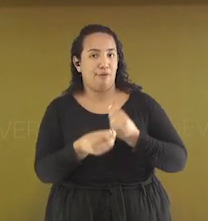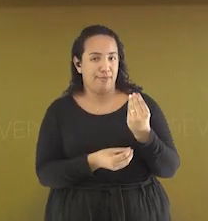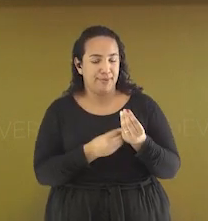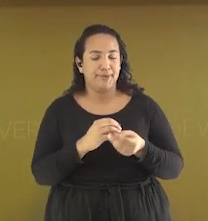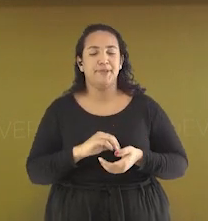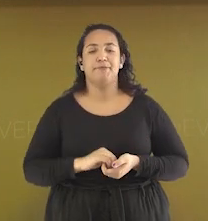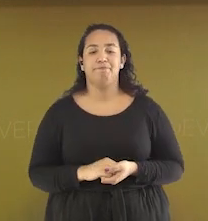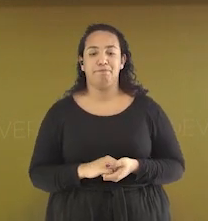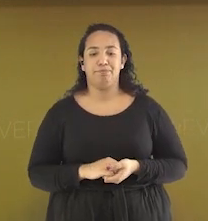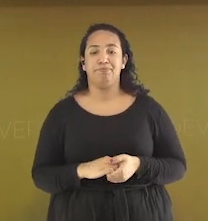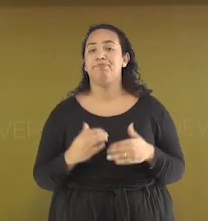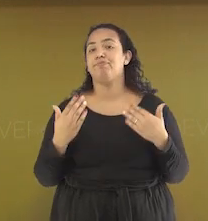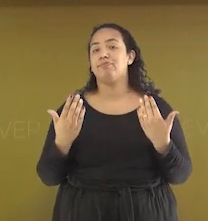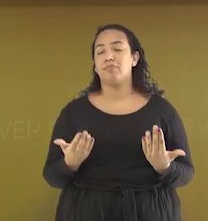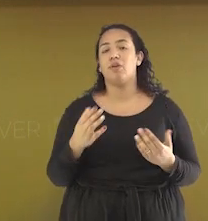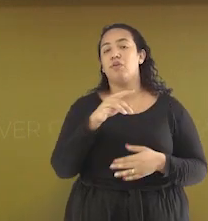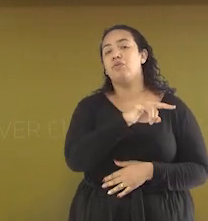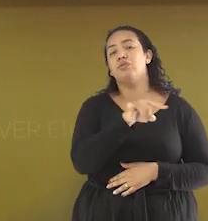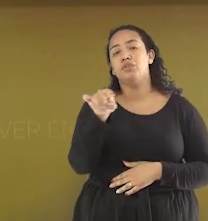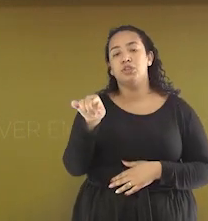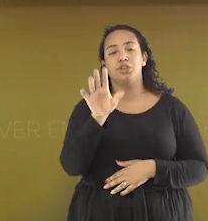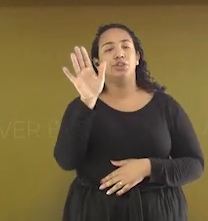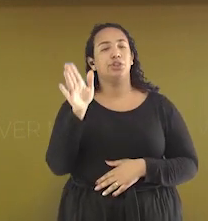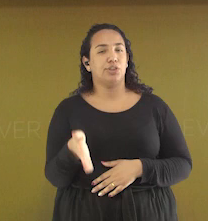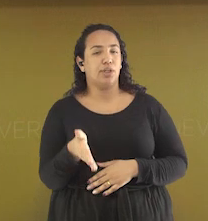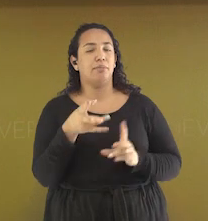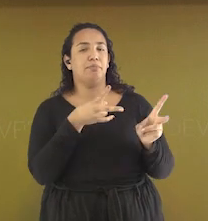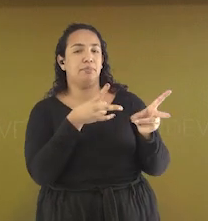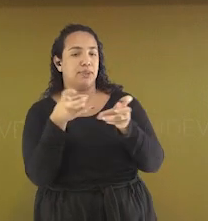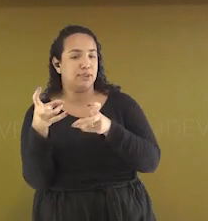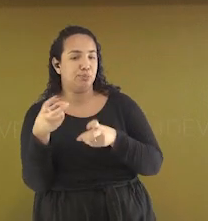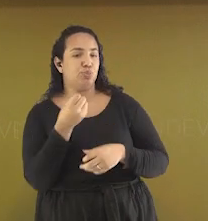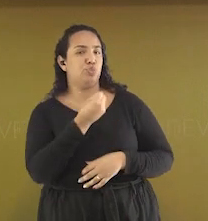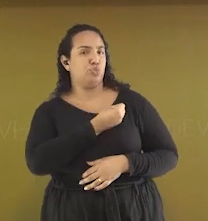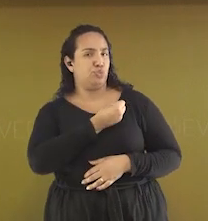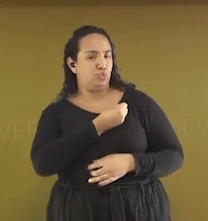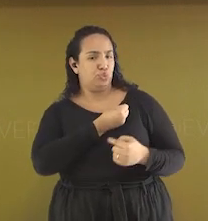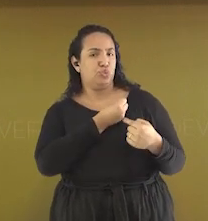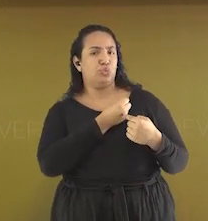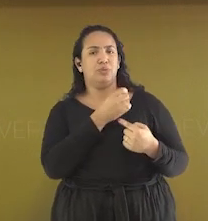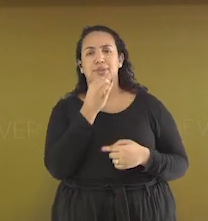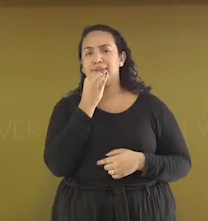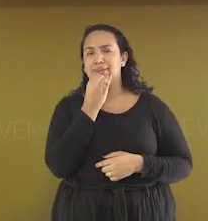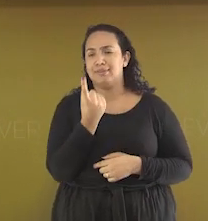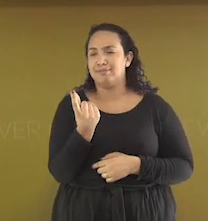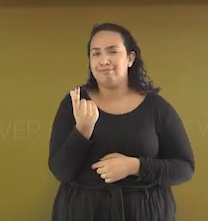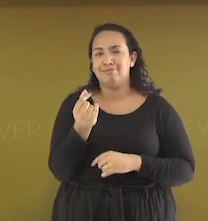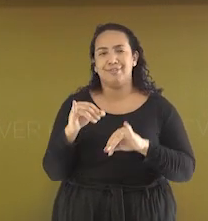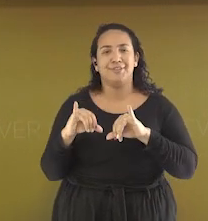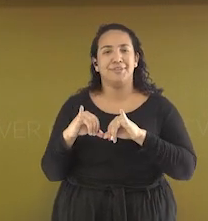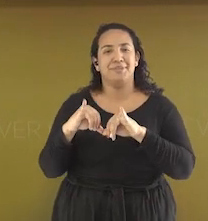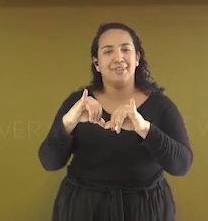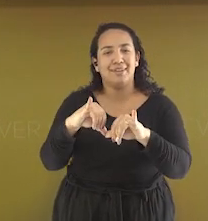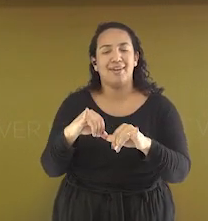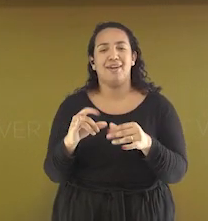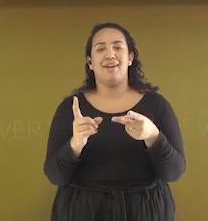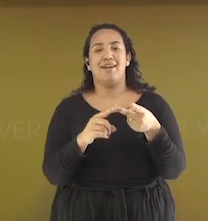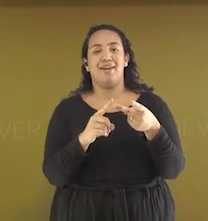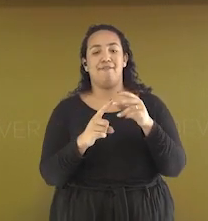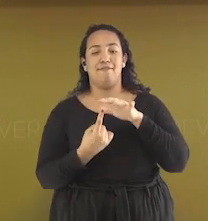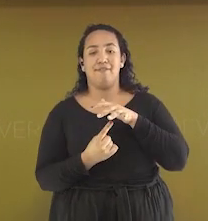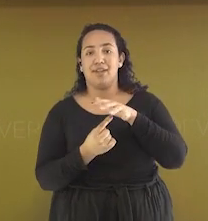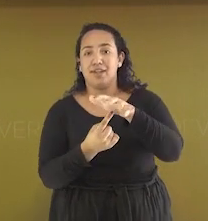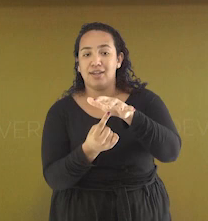decimais. Você já deve ter se deparado com esse número nos preços dos produtos em